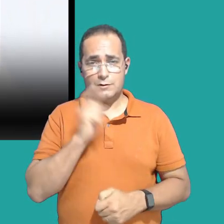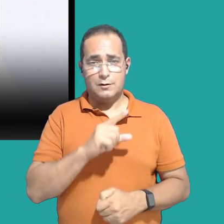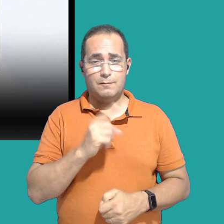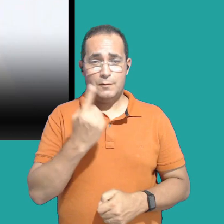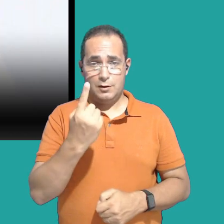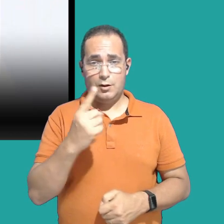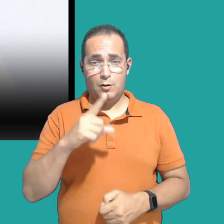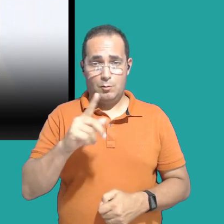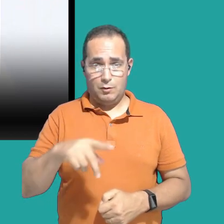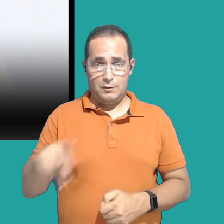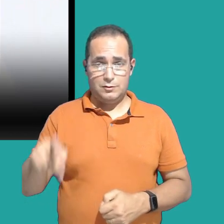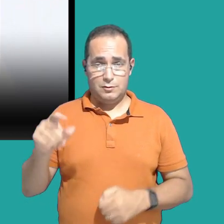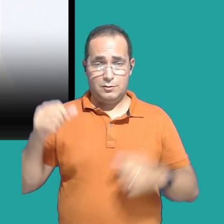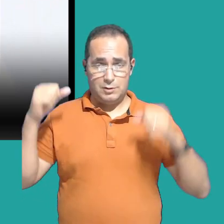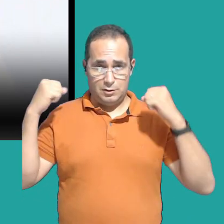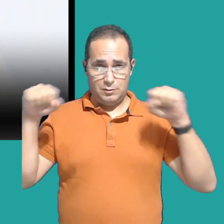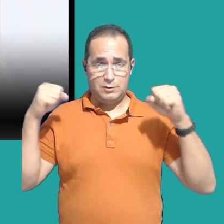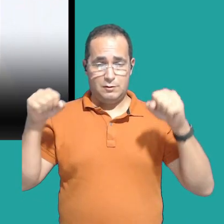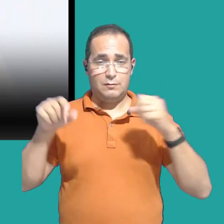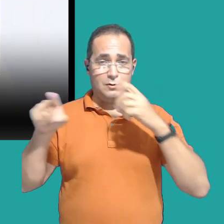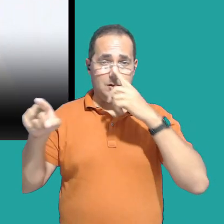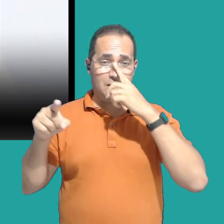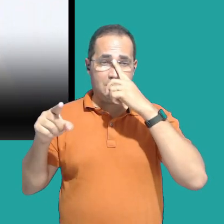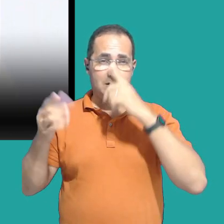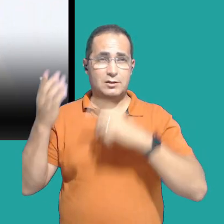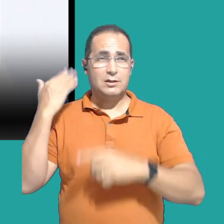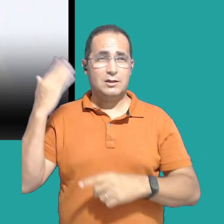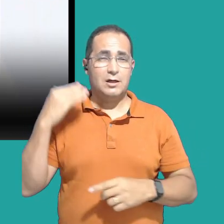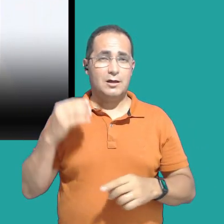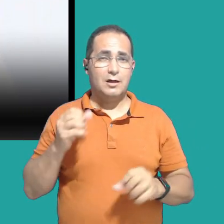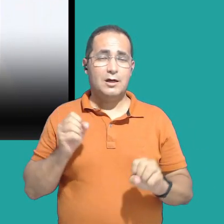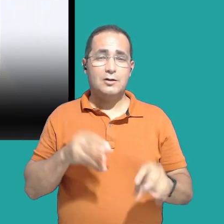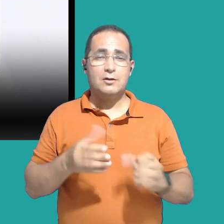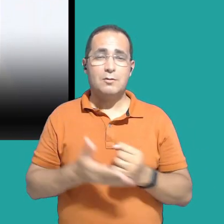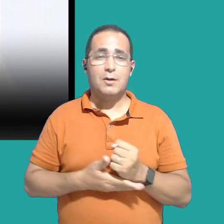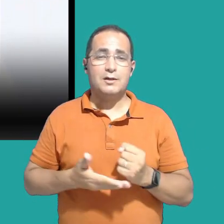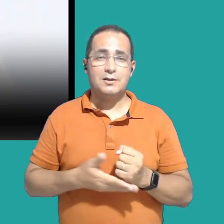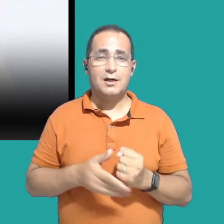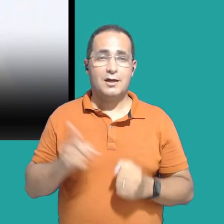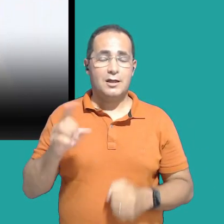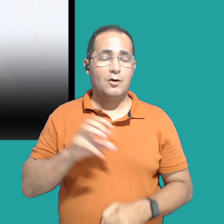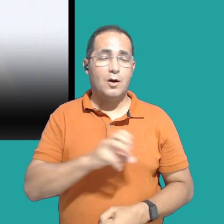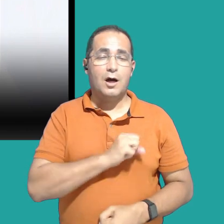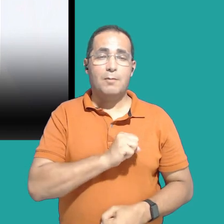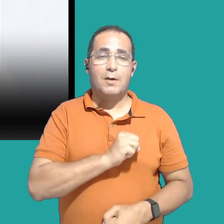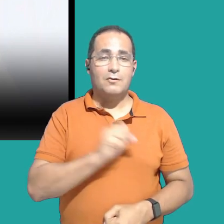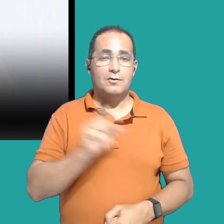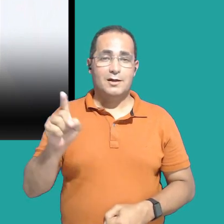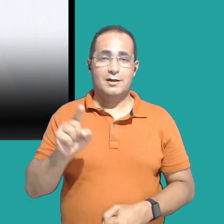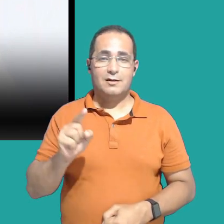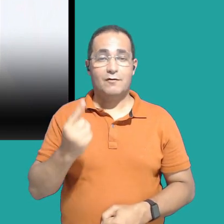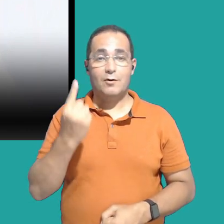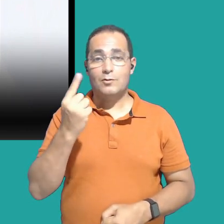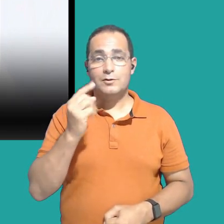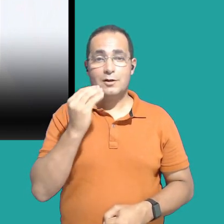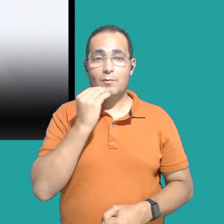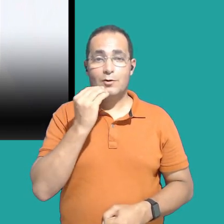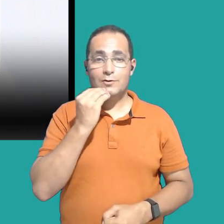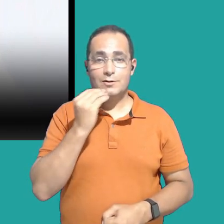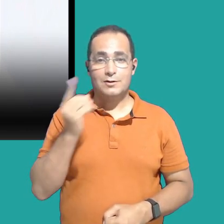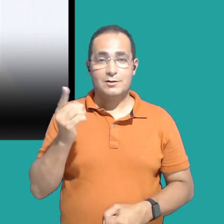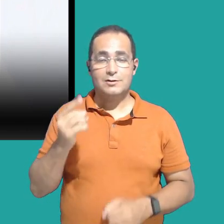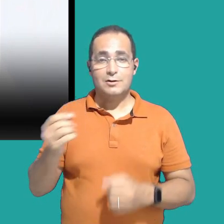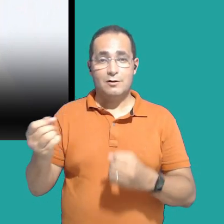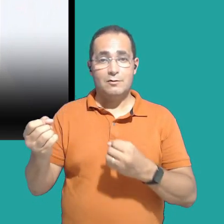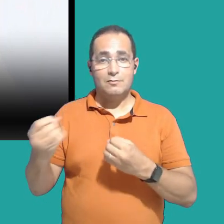Então, tudo eu fazia. Inclusive, tinha um professor de educação física na época do colégio, da escola, né, educação básica, que eu